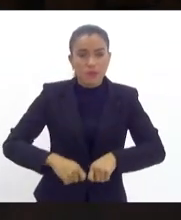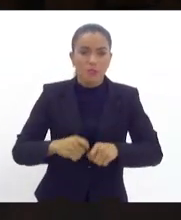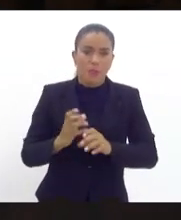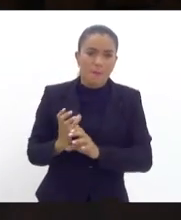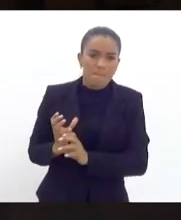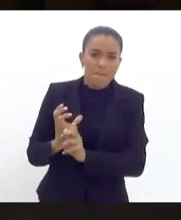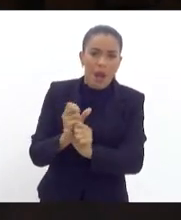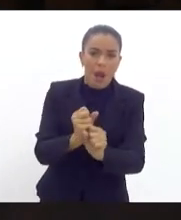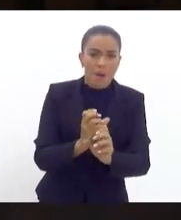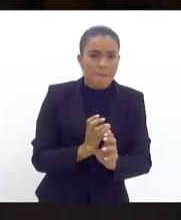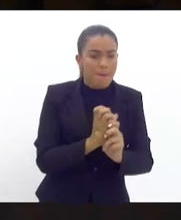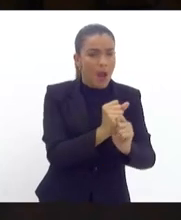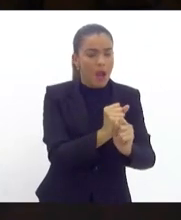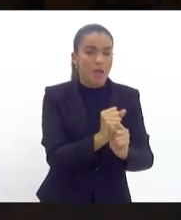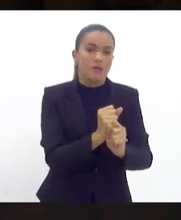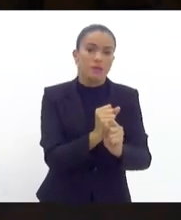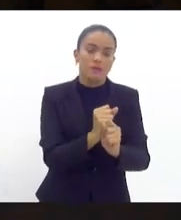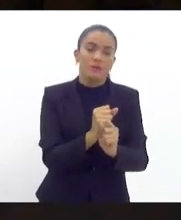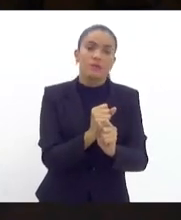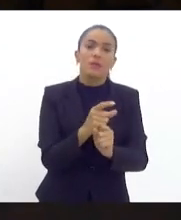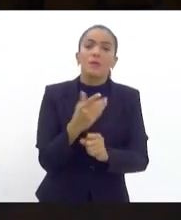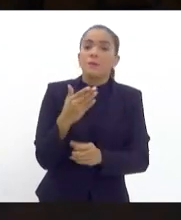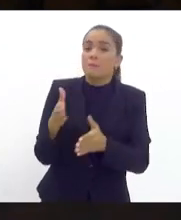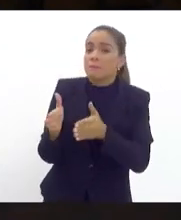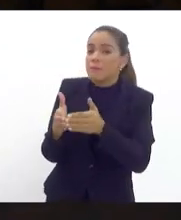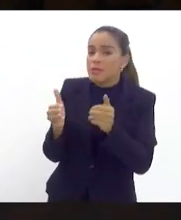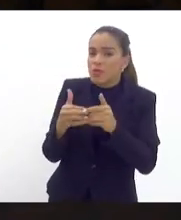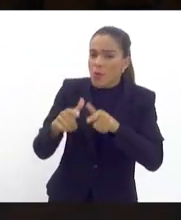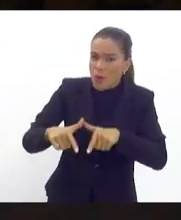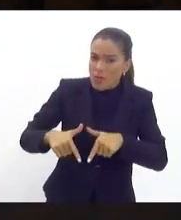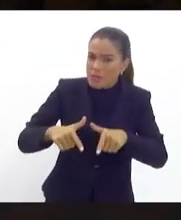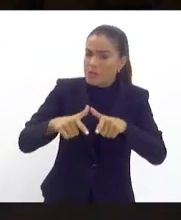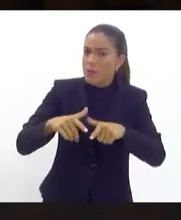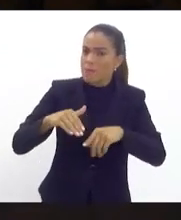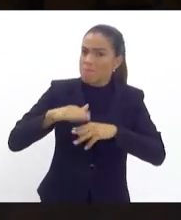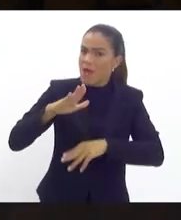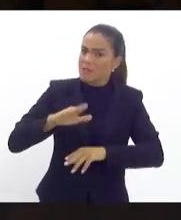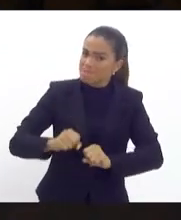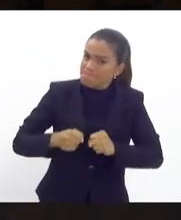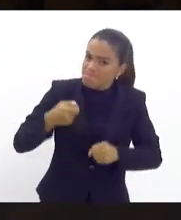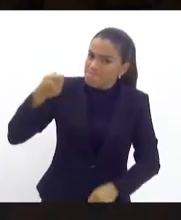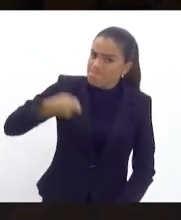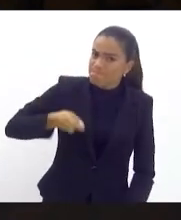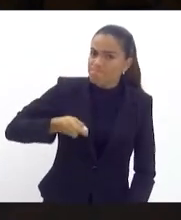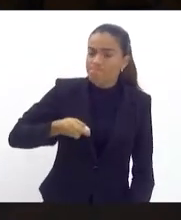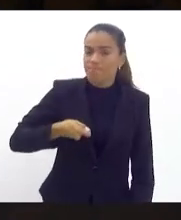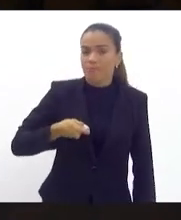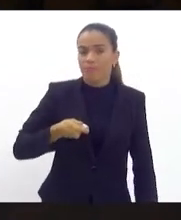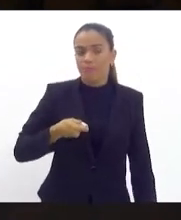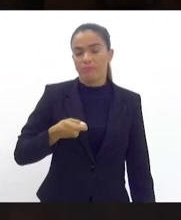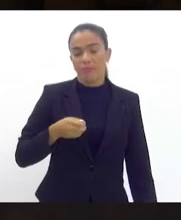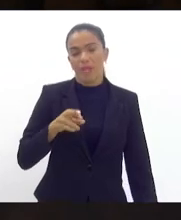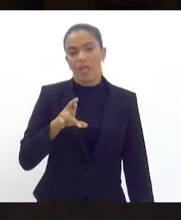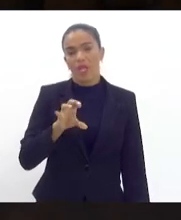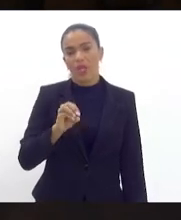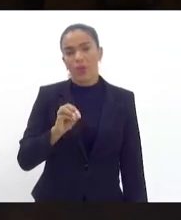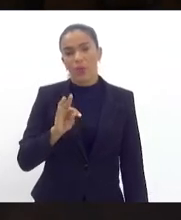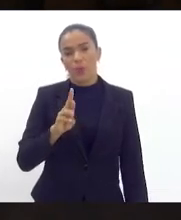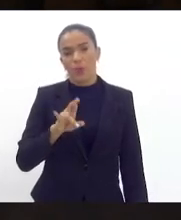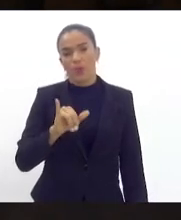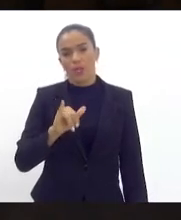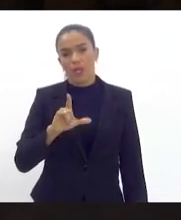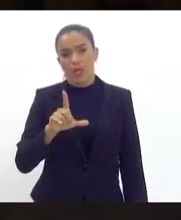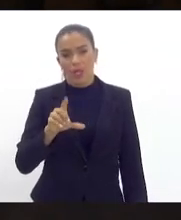levantamento e a gente pudesse pedir uma ação mais contundente do Rio Trilhos na exatamente na